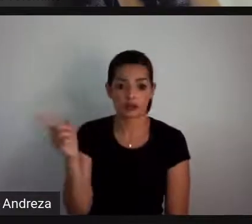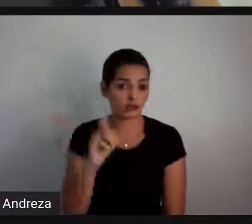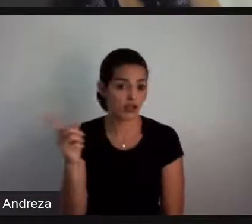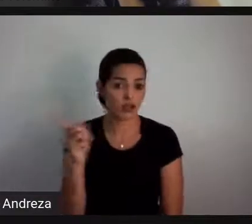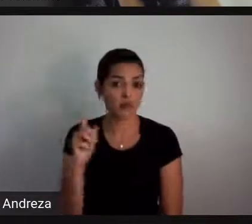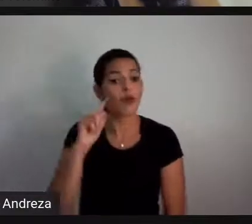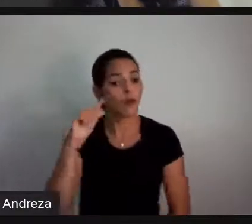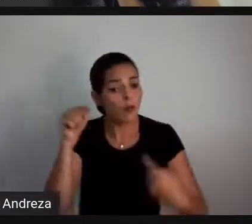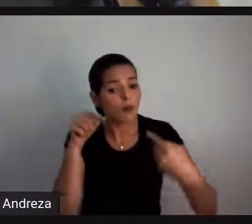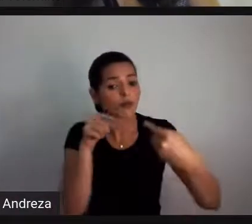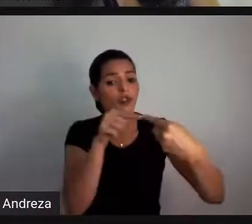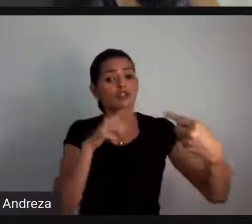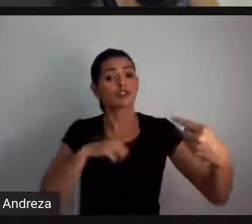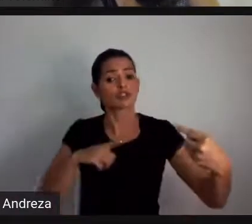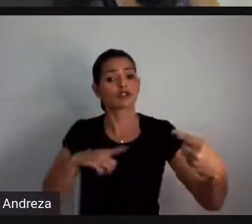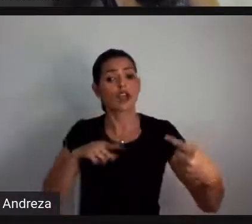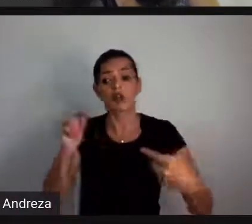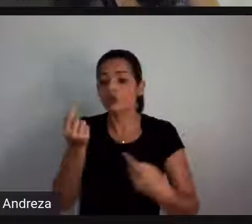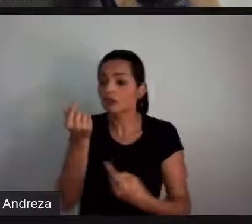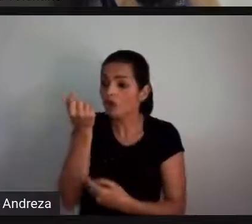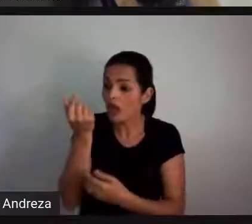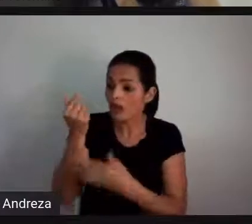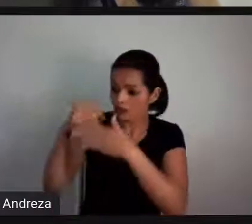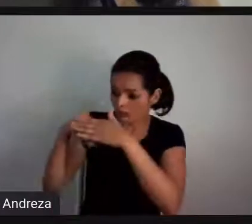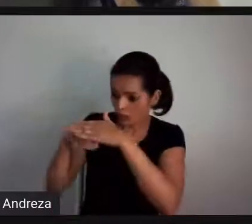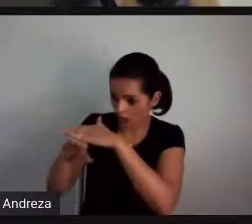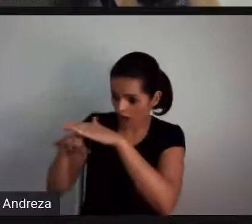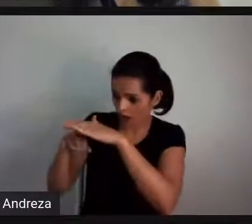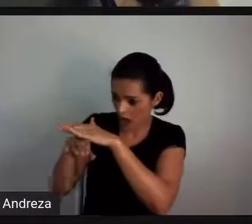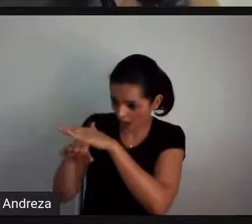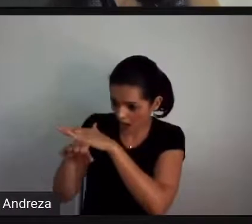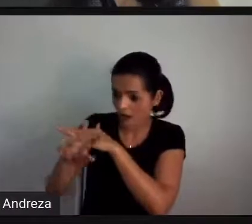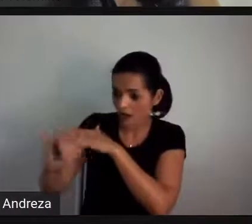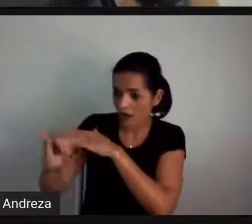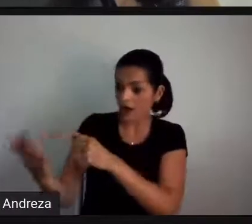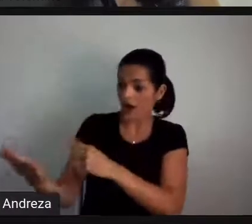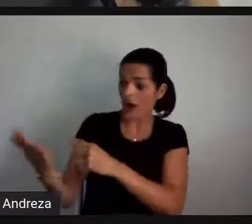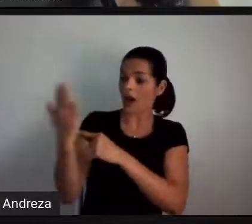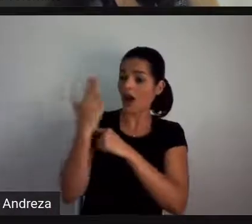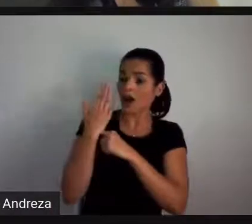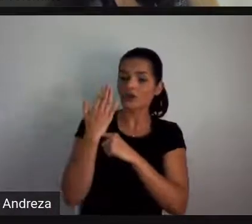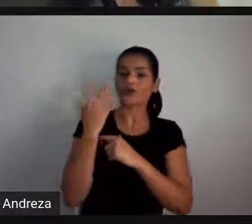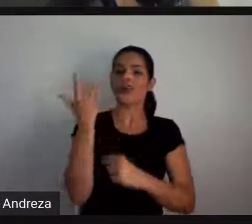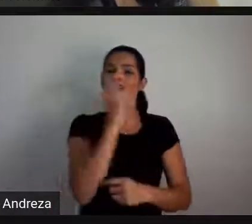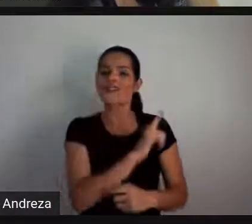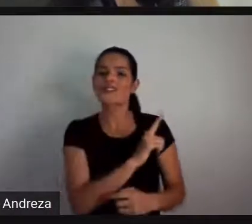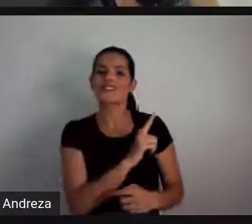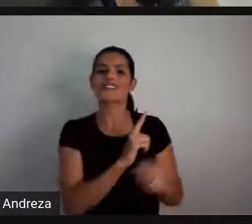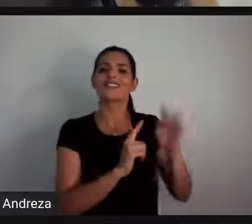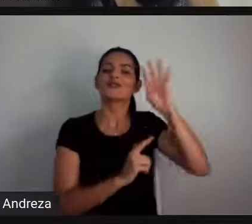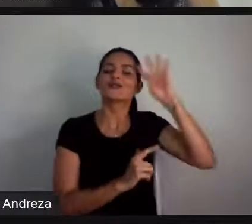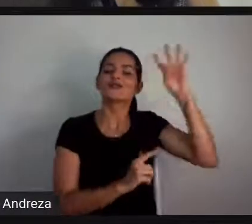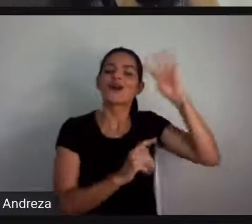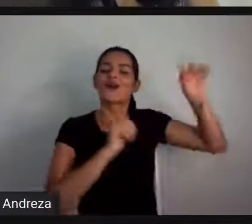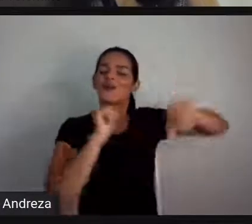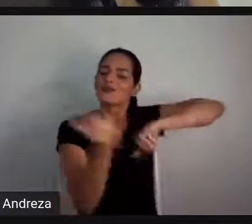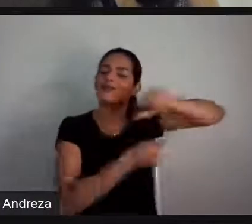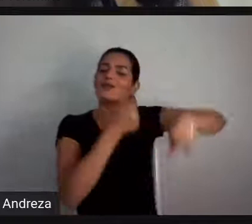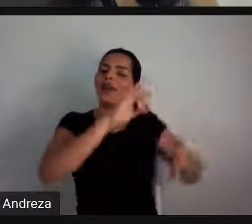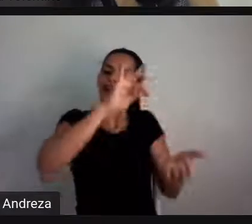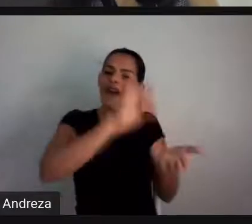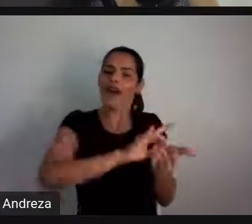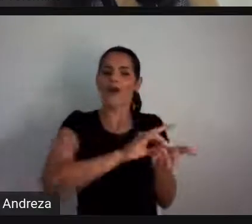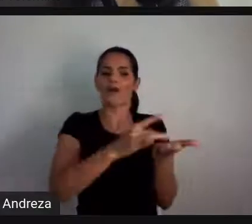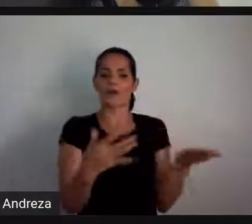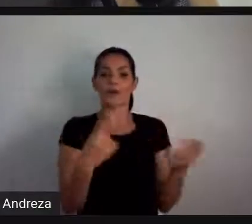é o que ele vai proporcionar. Ele é só um instrumento, só isso. Entre aspas, né, por conta do significado